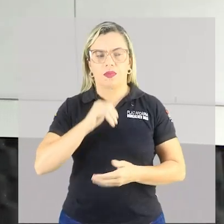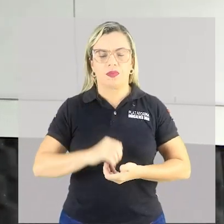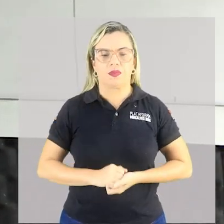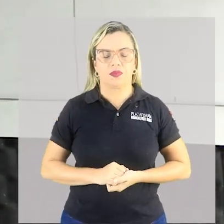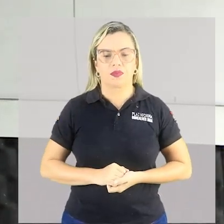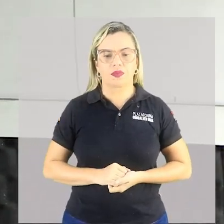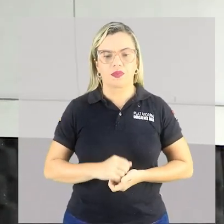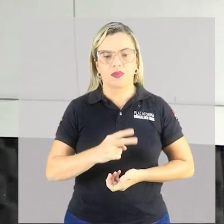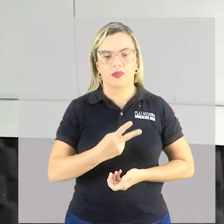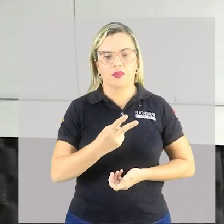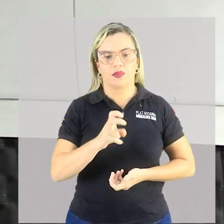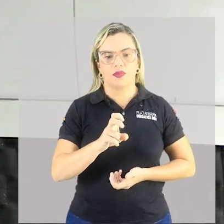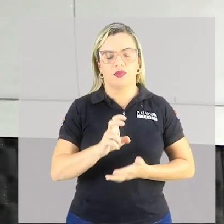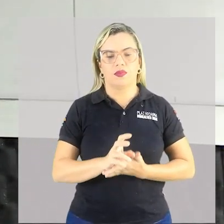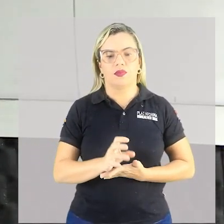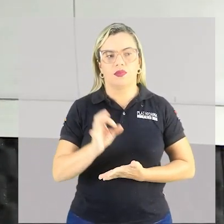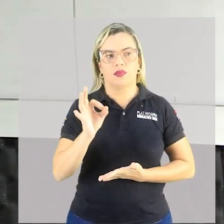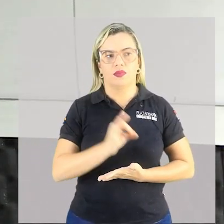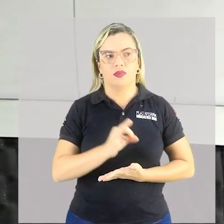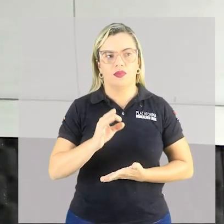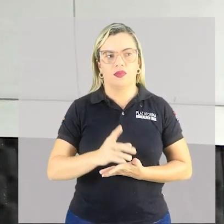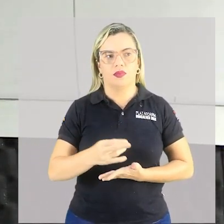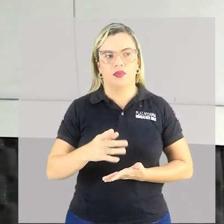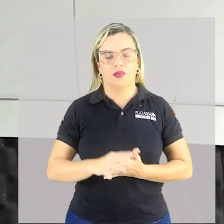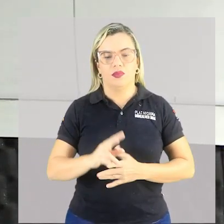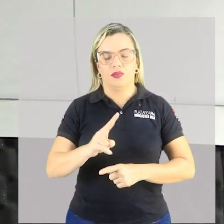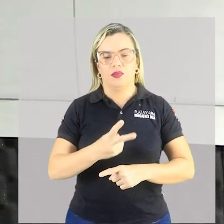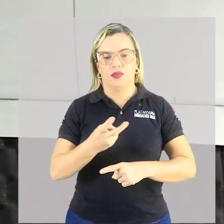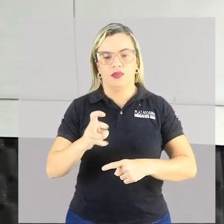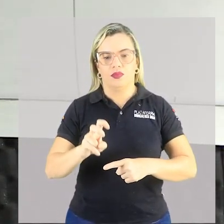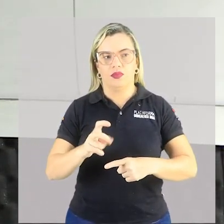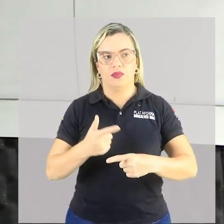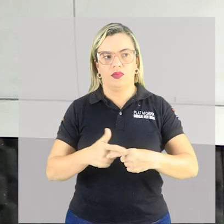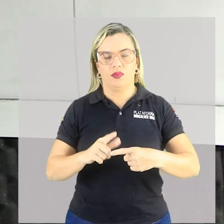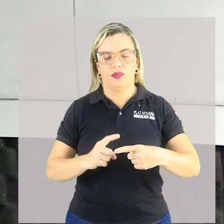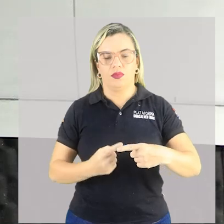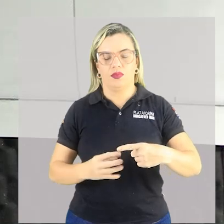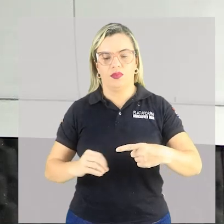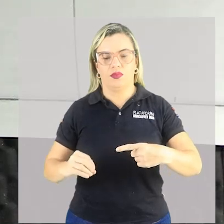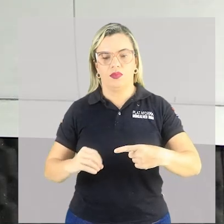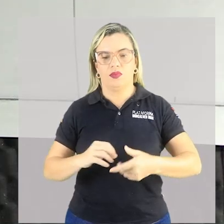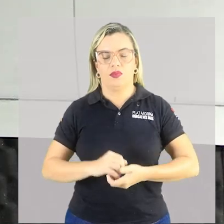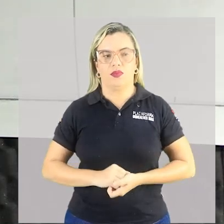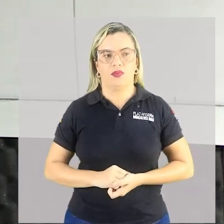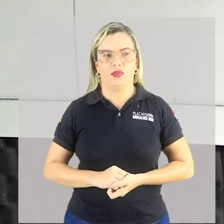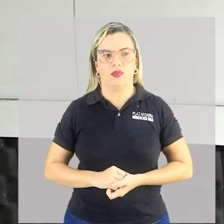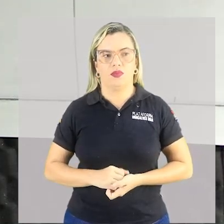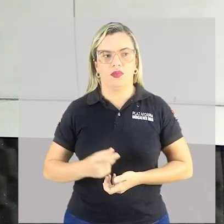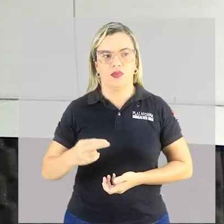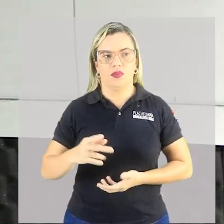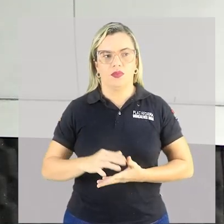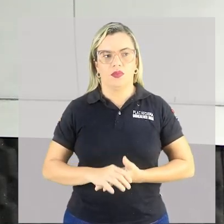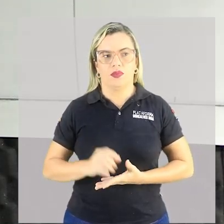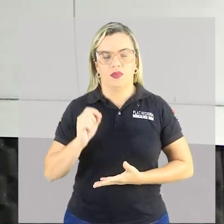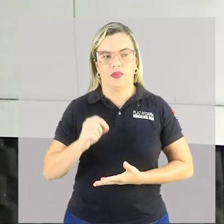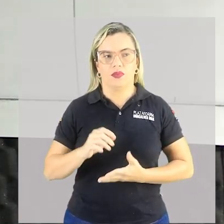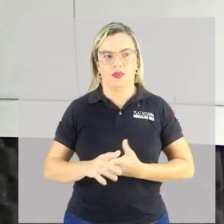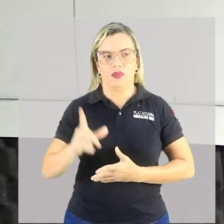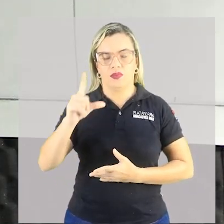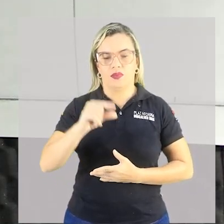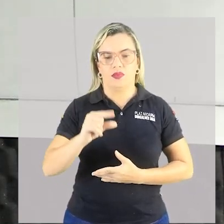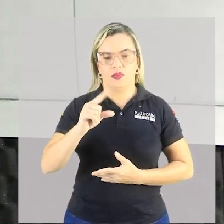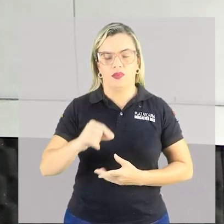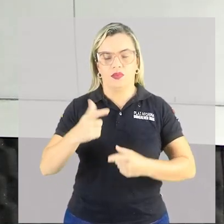25% é a mesma coisa que 25 dividido para 100. 25 dividido para 100, você